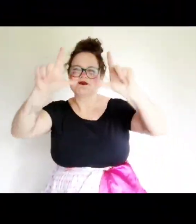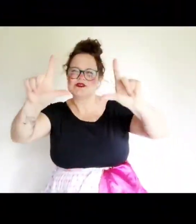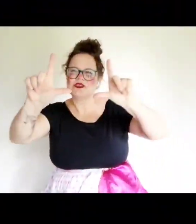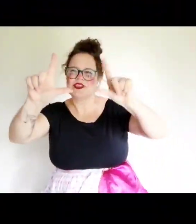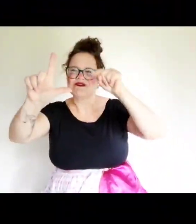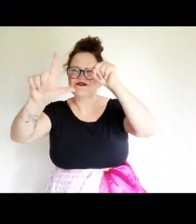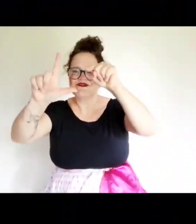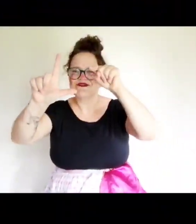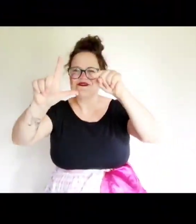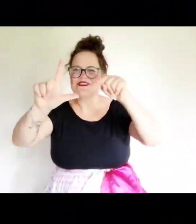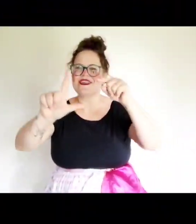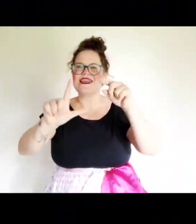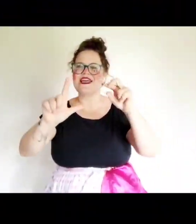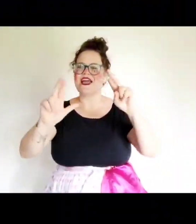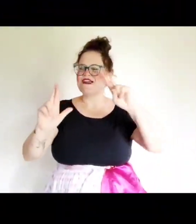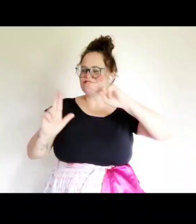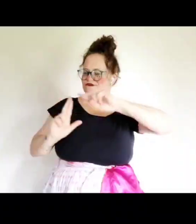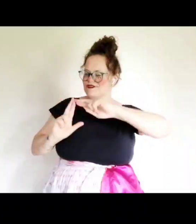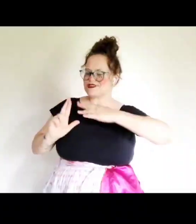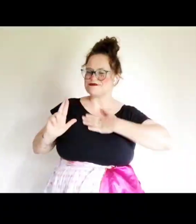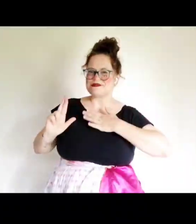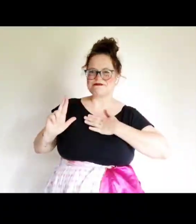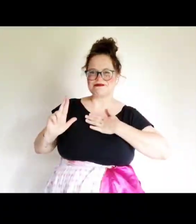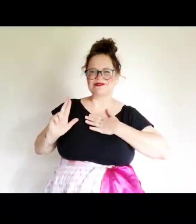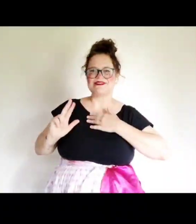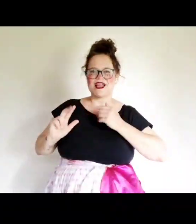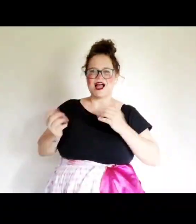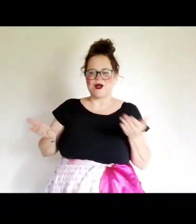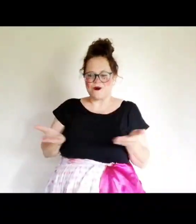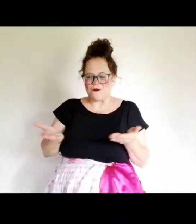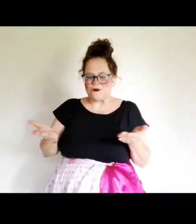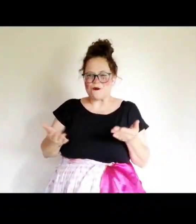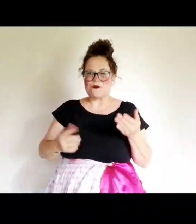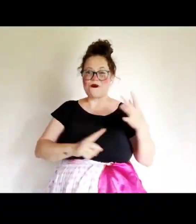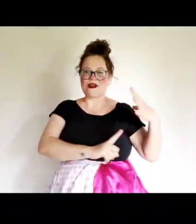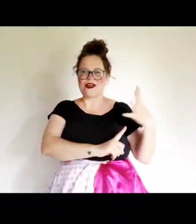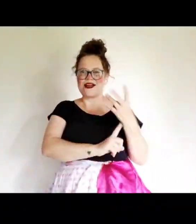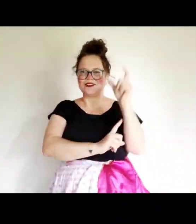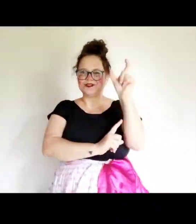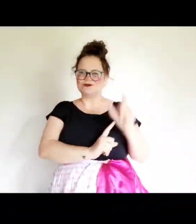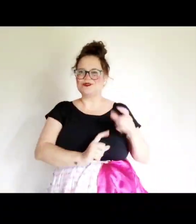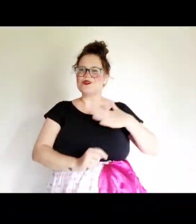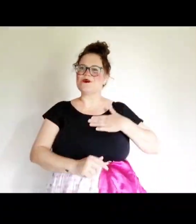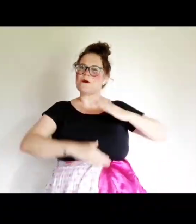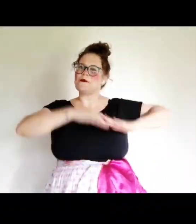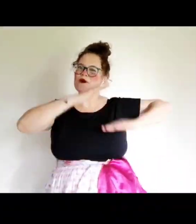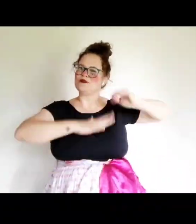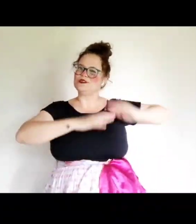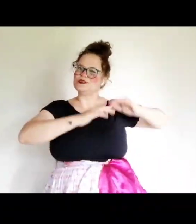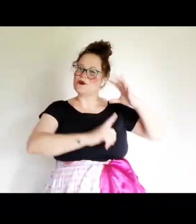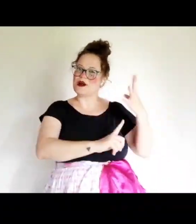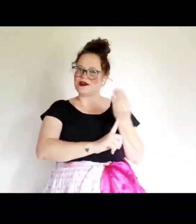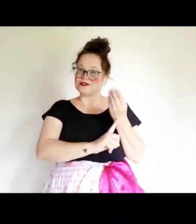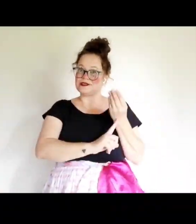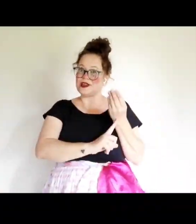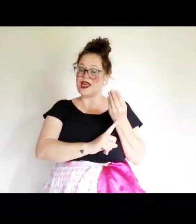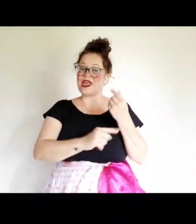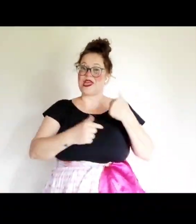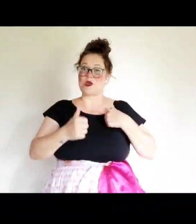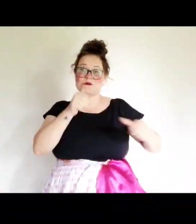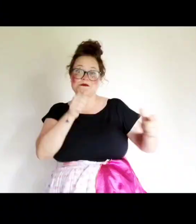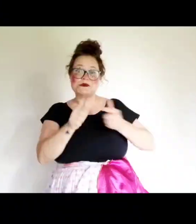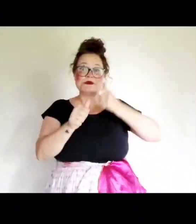pano Emília que eu virei artista. A minha primeira arte foi o